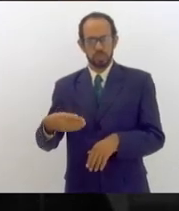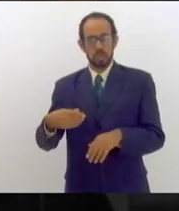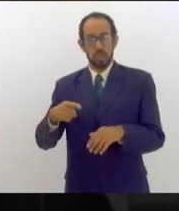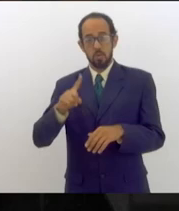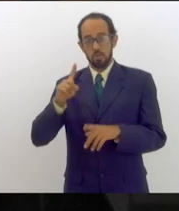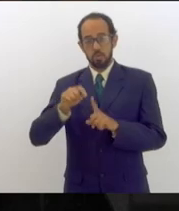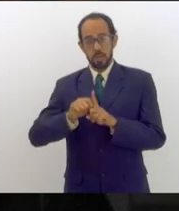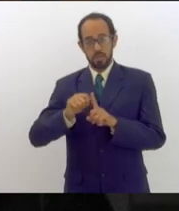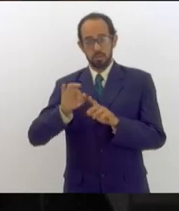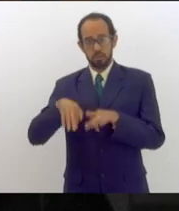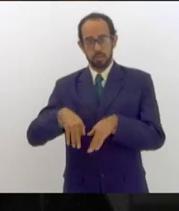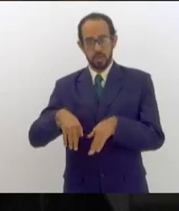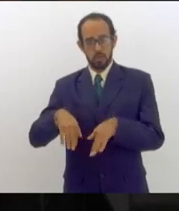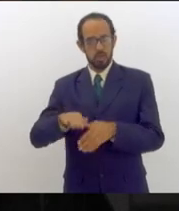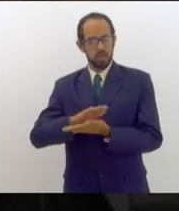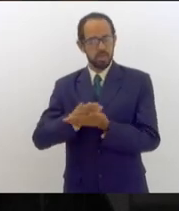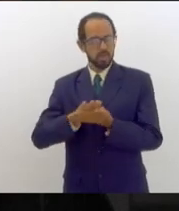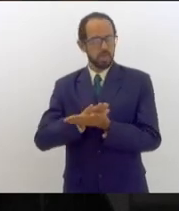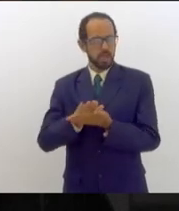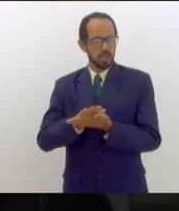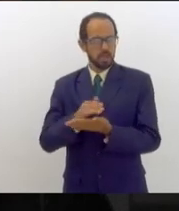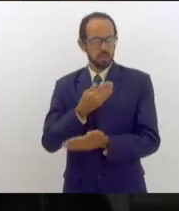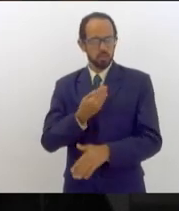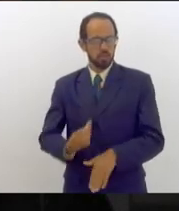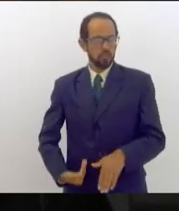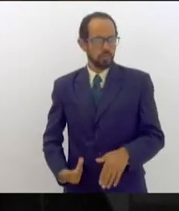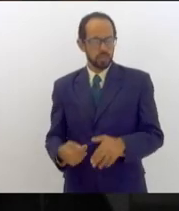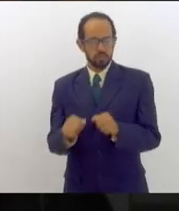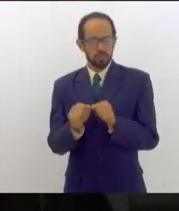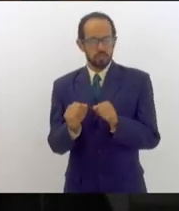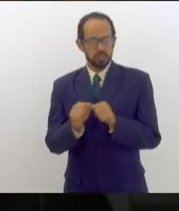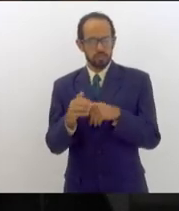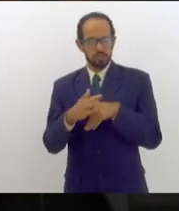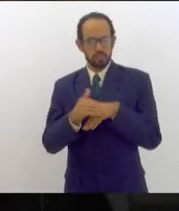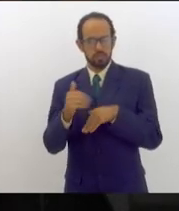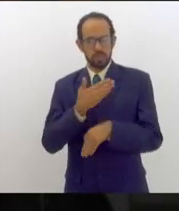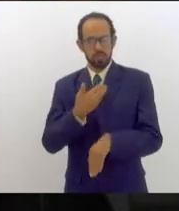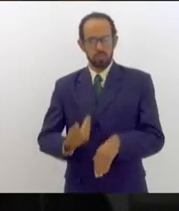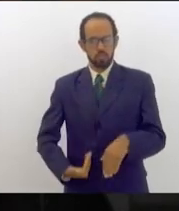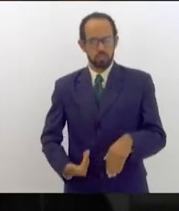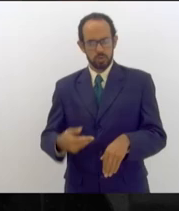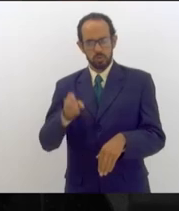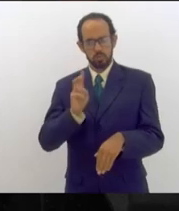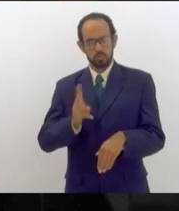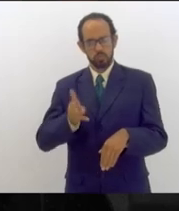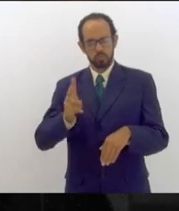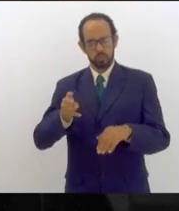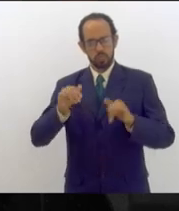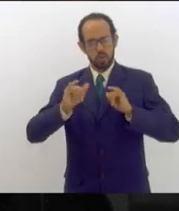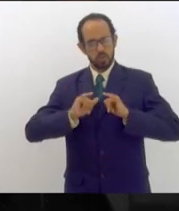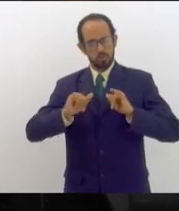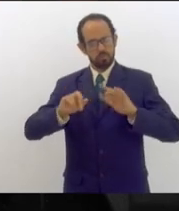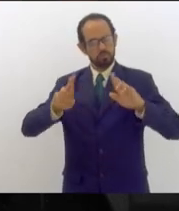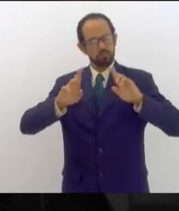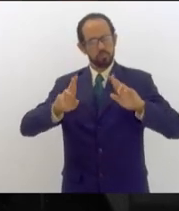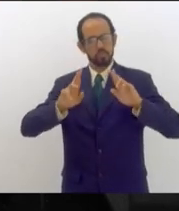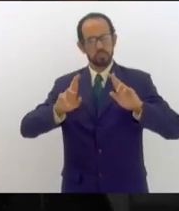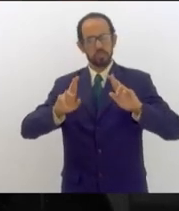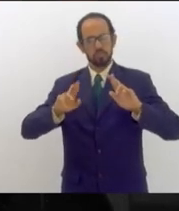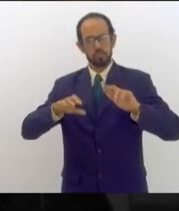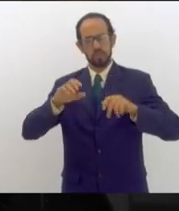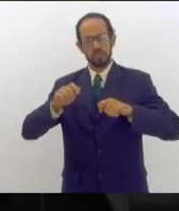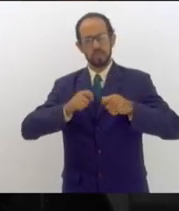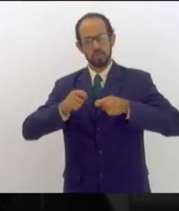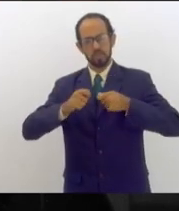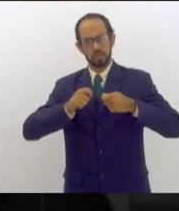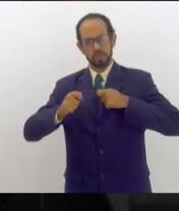contrato nada do governo fazer uma chamada pública o governo seguia postando na negociação com a CCR a gente fez